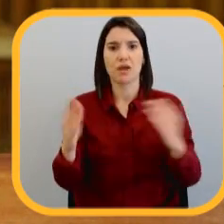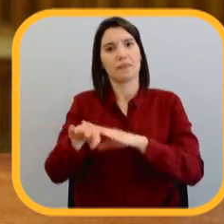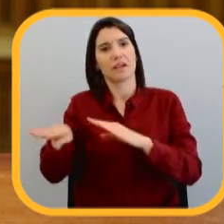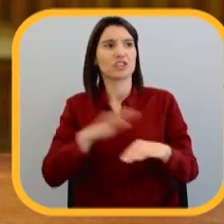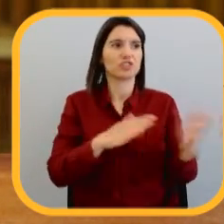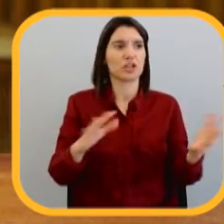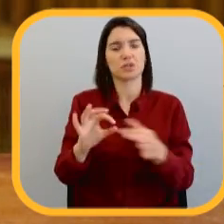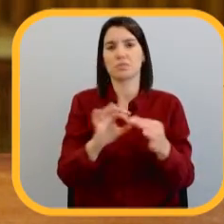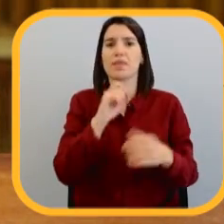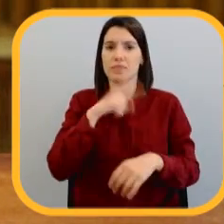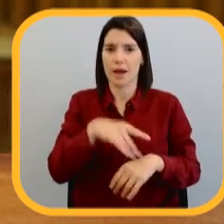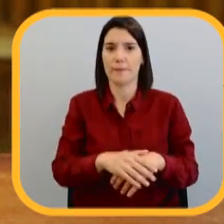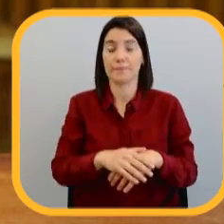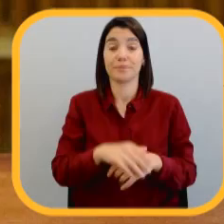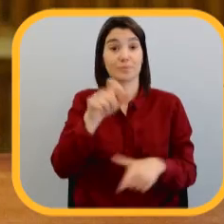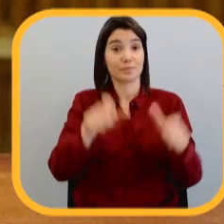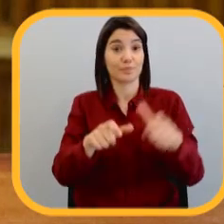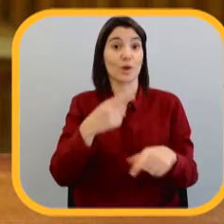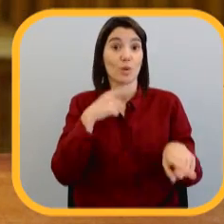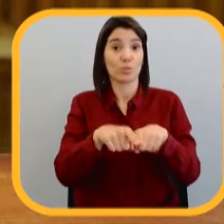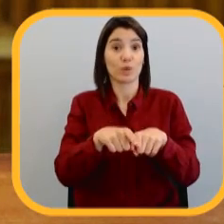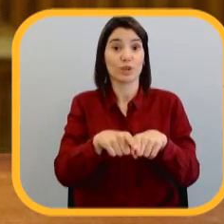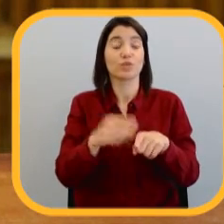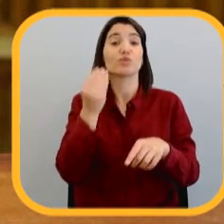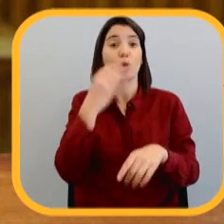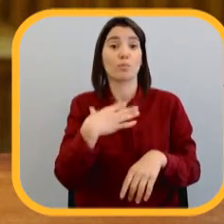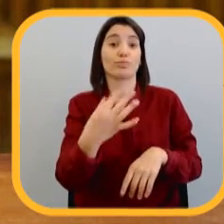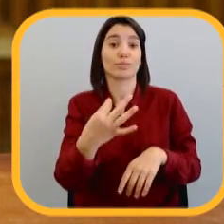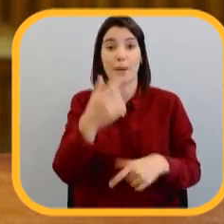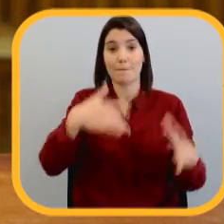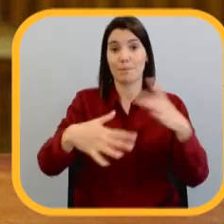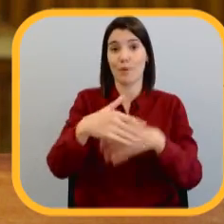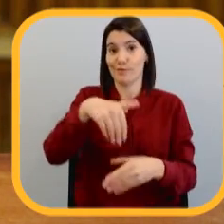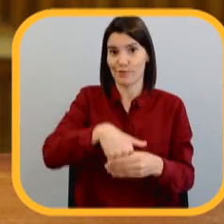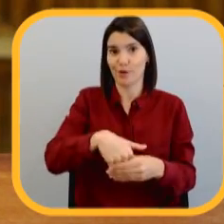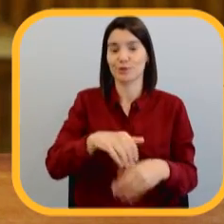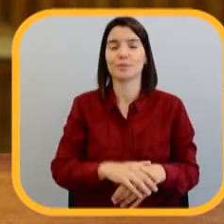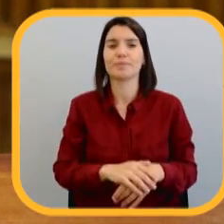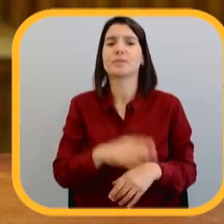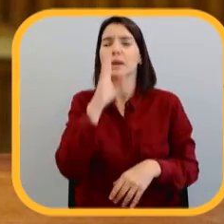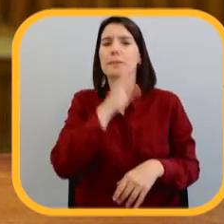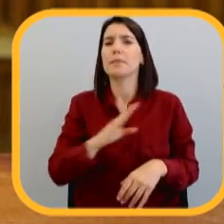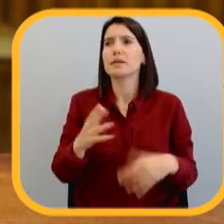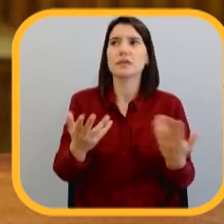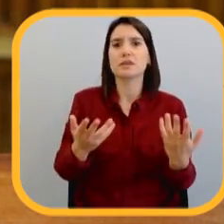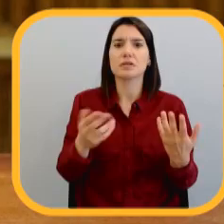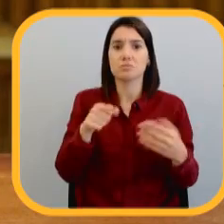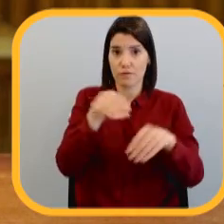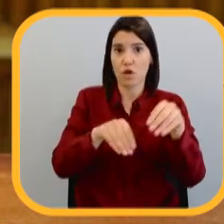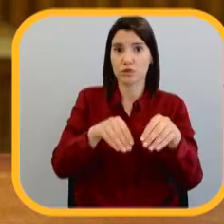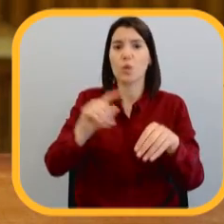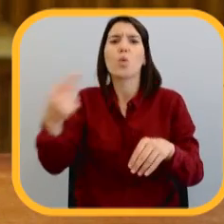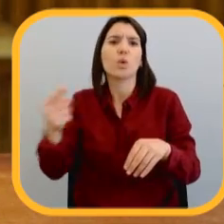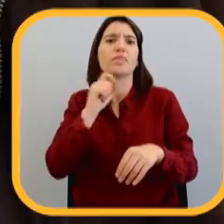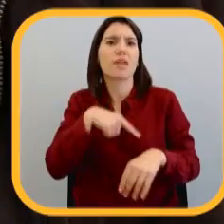dois lados. Estes políticos são então eleitos através do voto da população. Além desta prática, que outras formas de participação